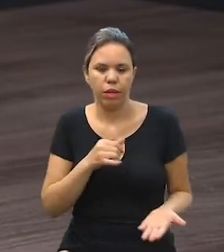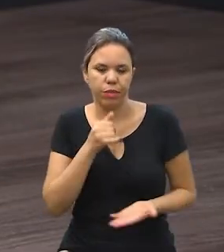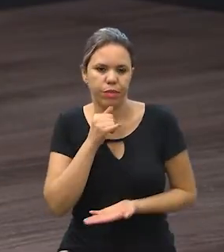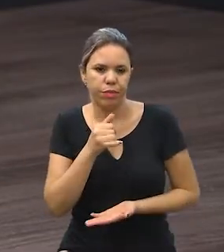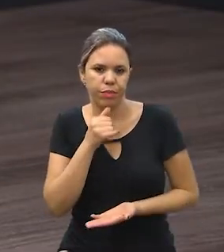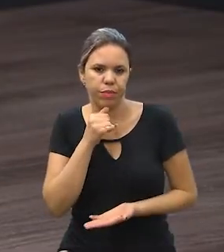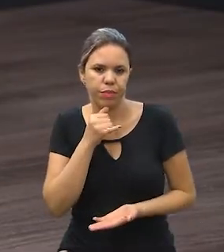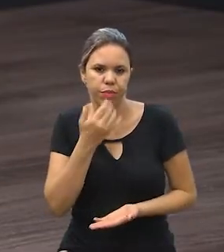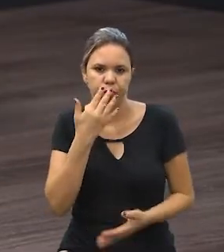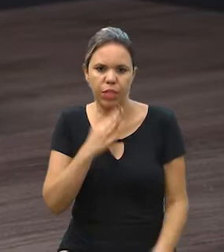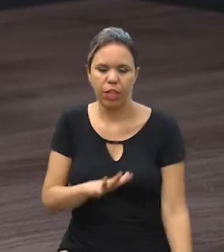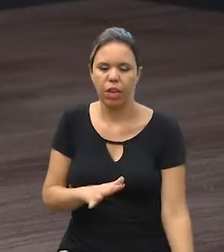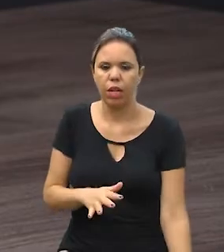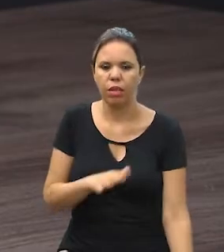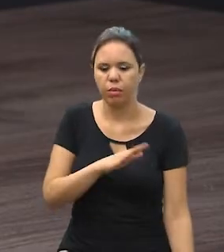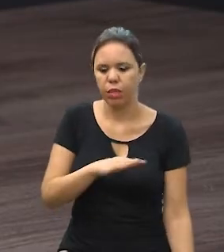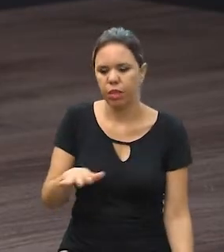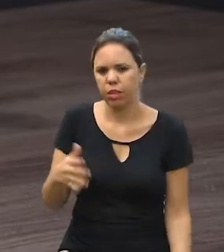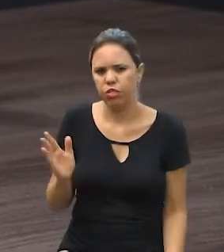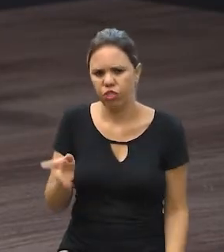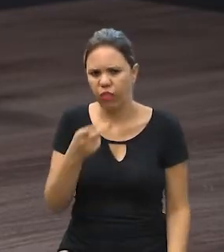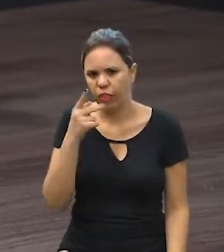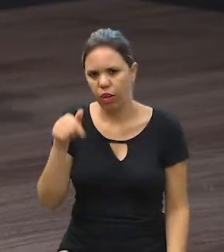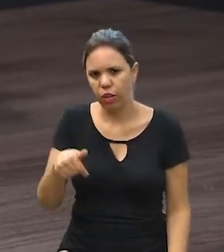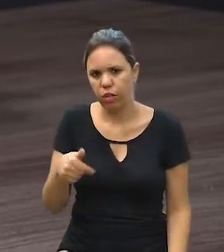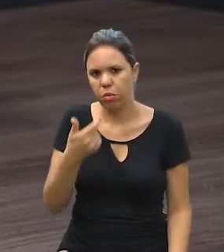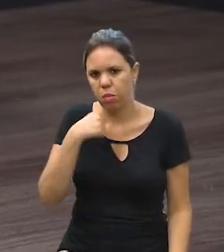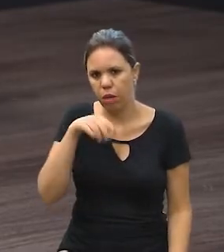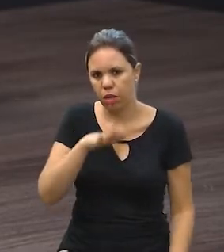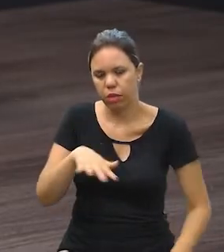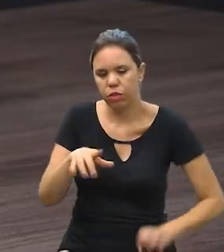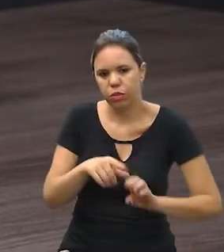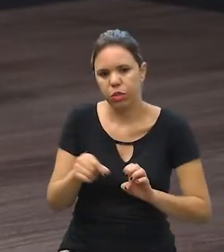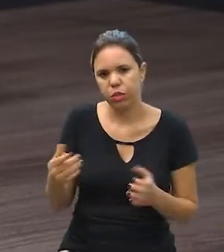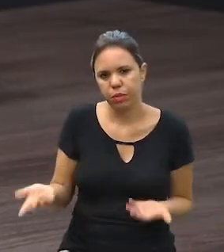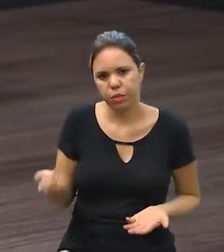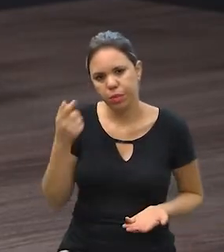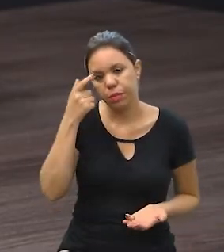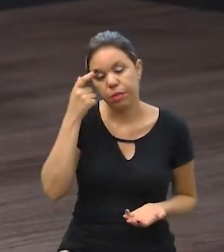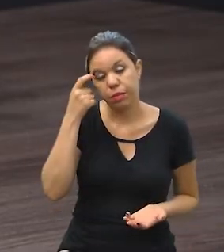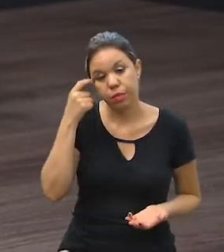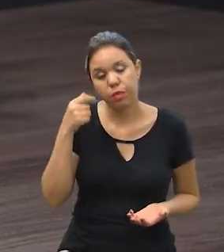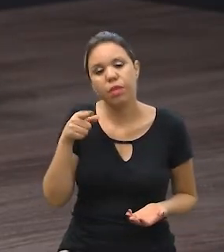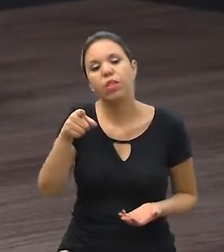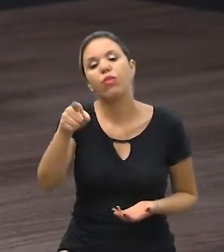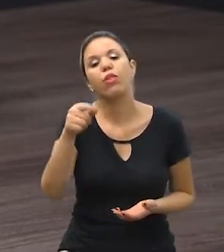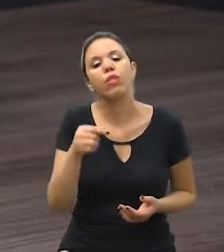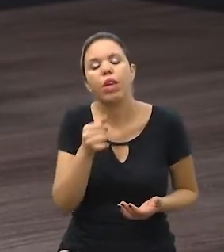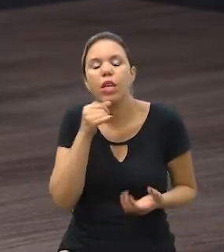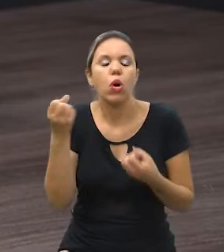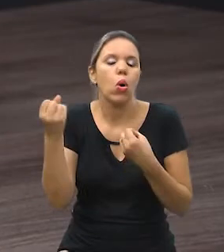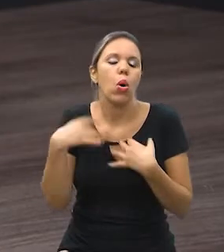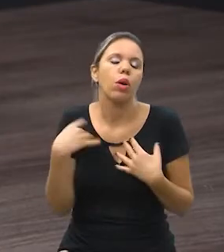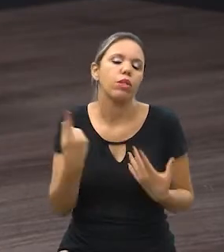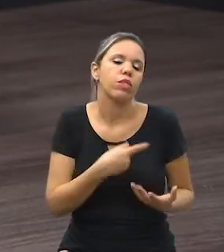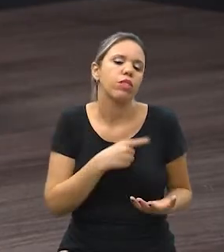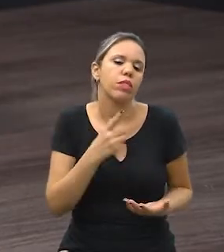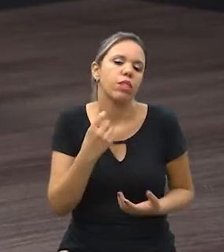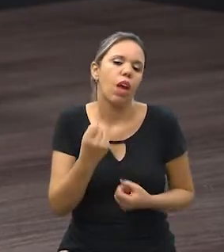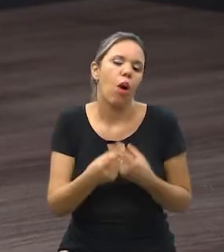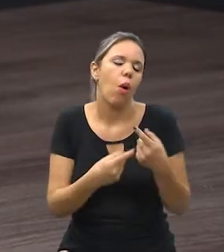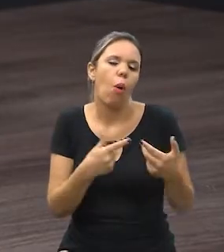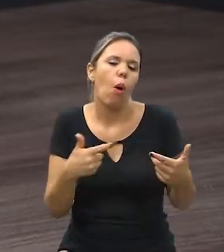caso, crianças pequenas. A gente até falou aqui já com mães empreendedoras, mas e no seu caso? Conta para nós se tem